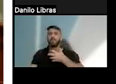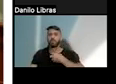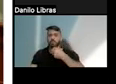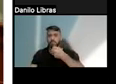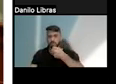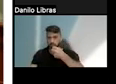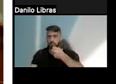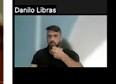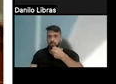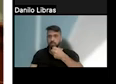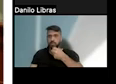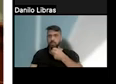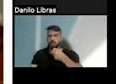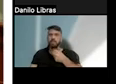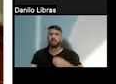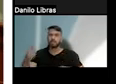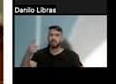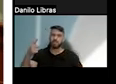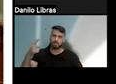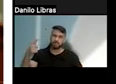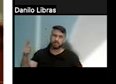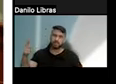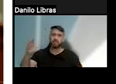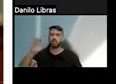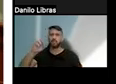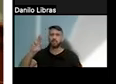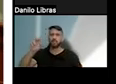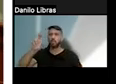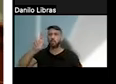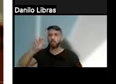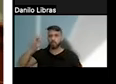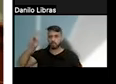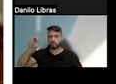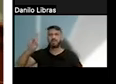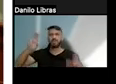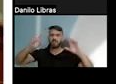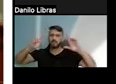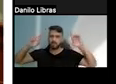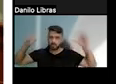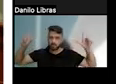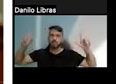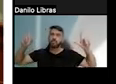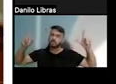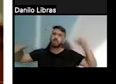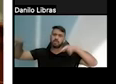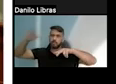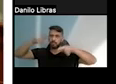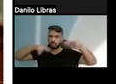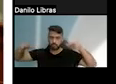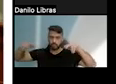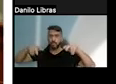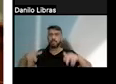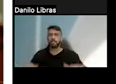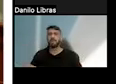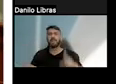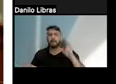obteve, não é o caso dos indivíduos da coorte da USP, então são coortes realmente bem heterogêneas, e aí o fato da gente ter o